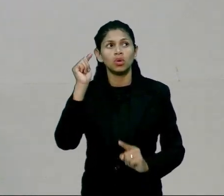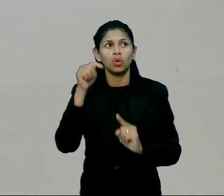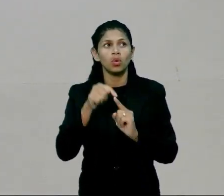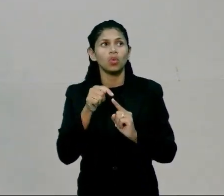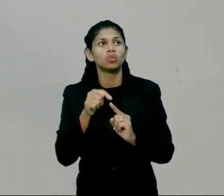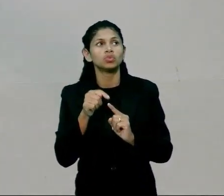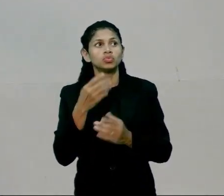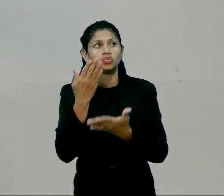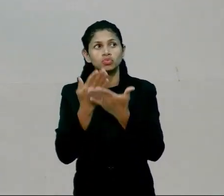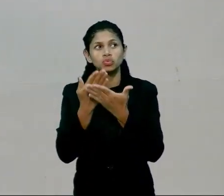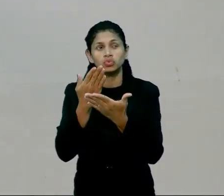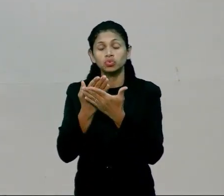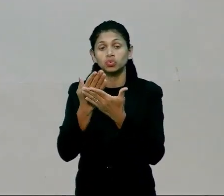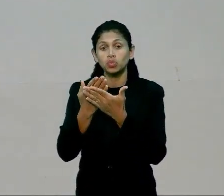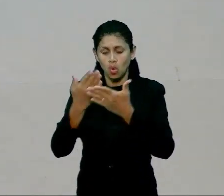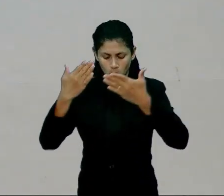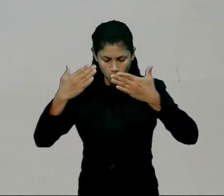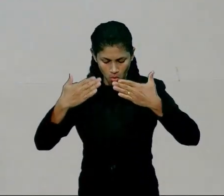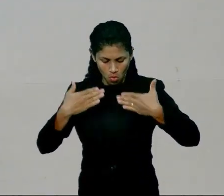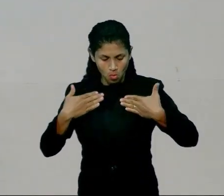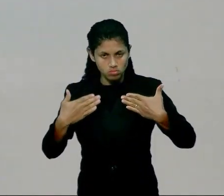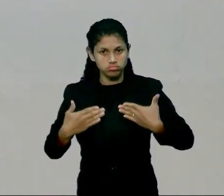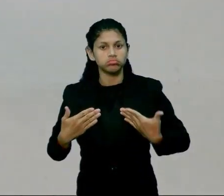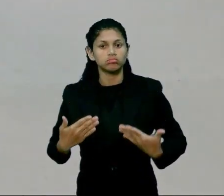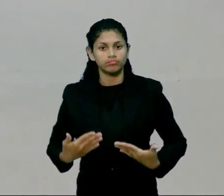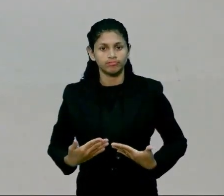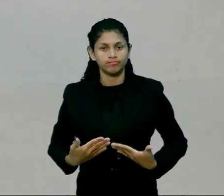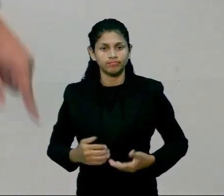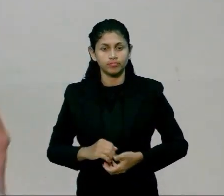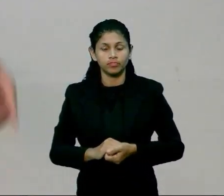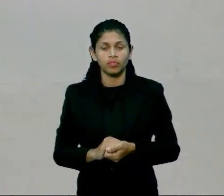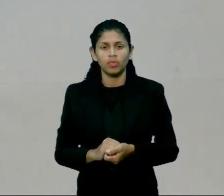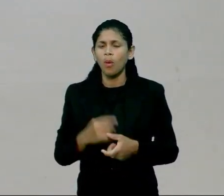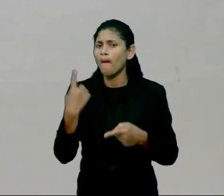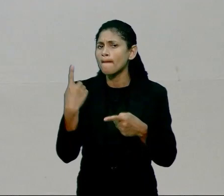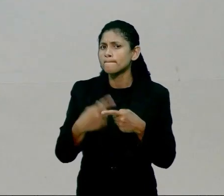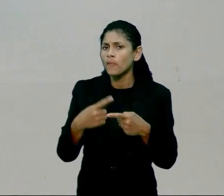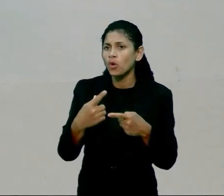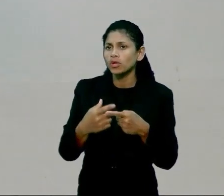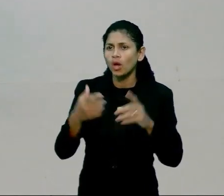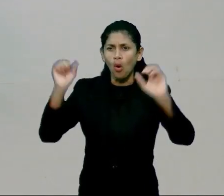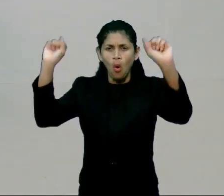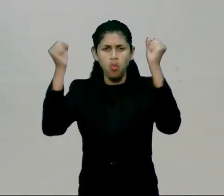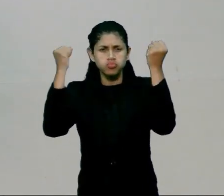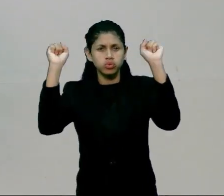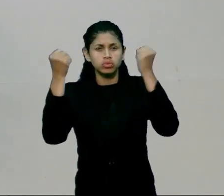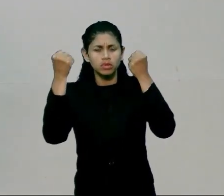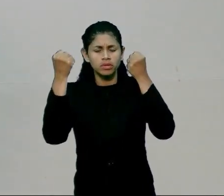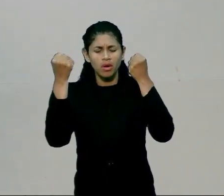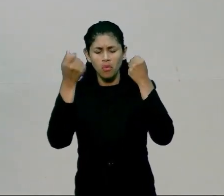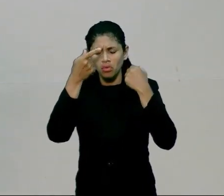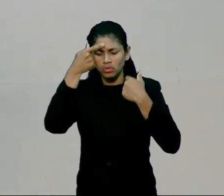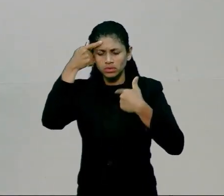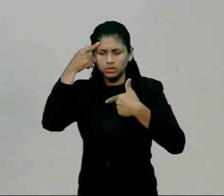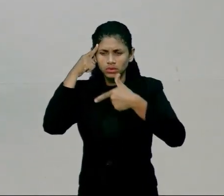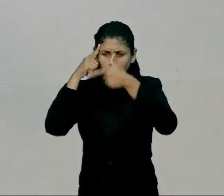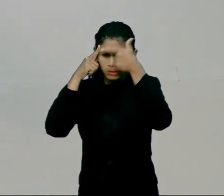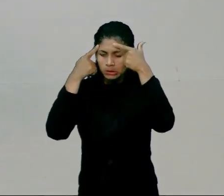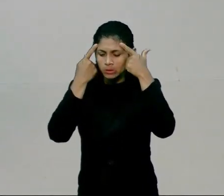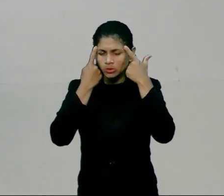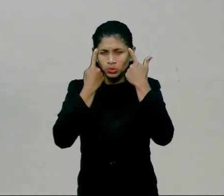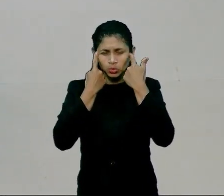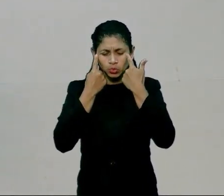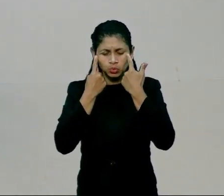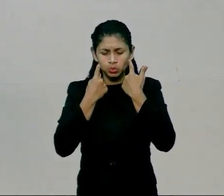essa eu sei. Professor, é porque eu estou queimando gordura e aí as gorduras estão escorrendo pelo meu corpo. Quando